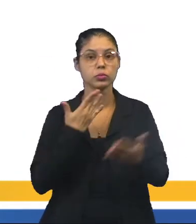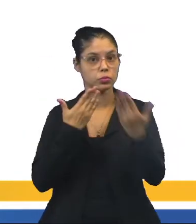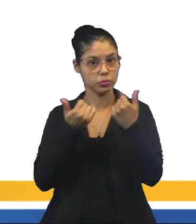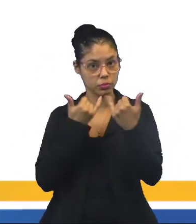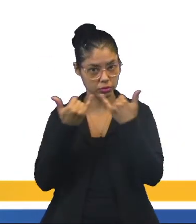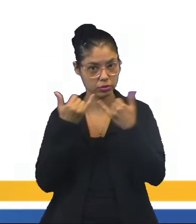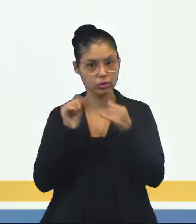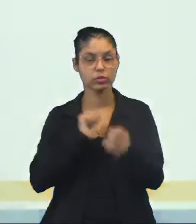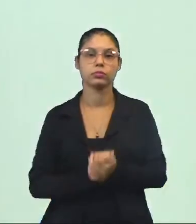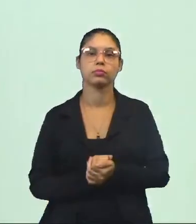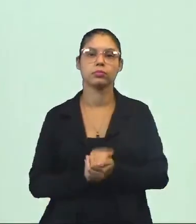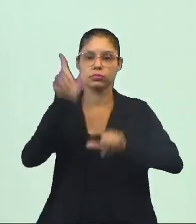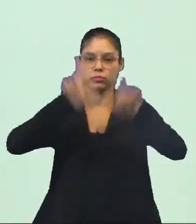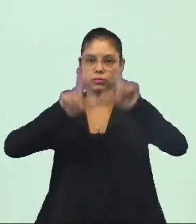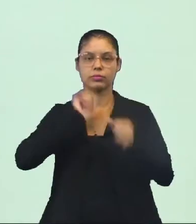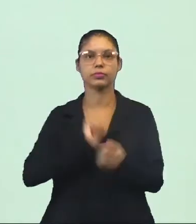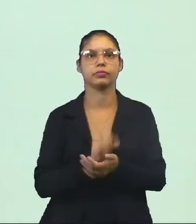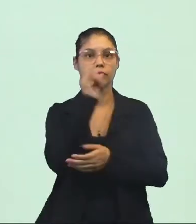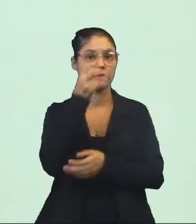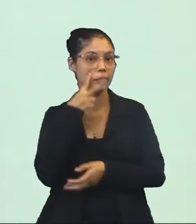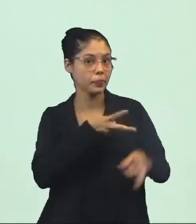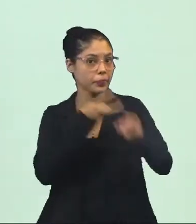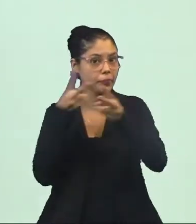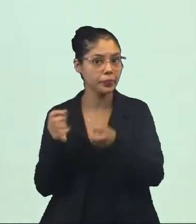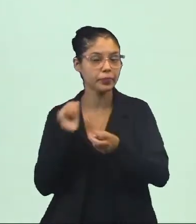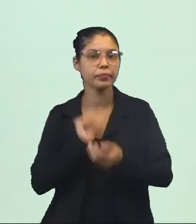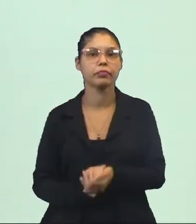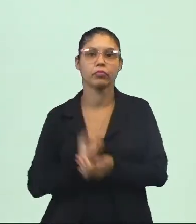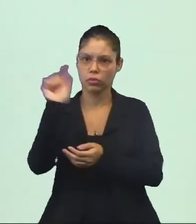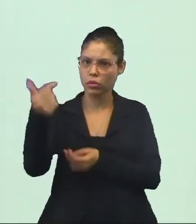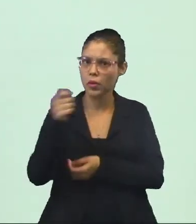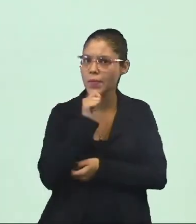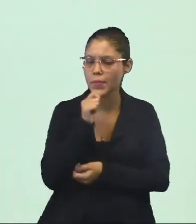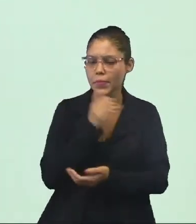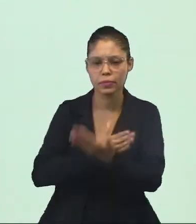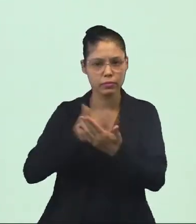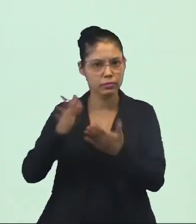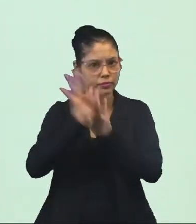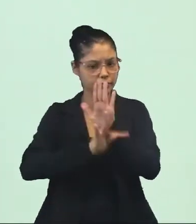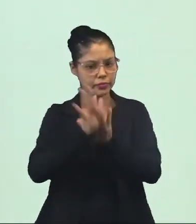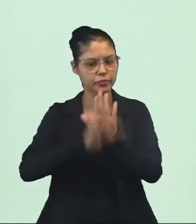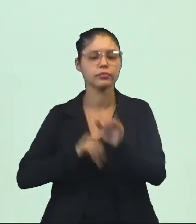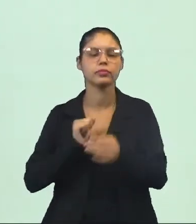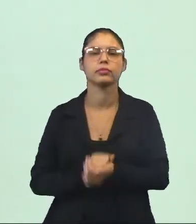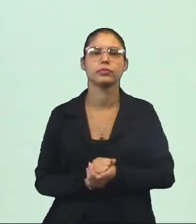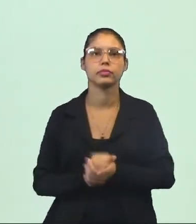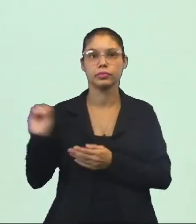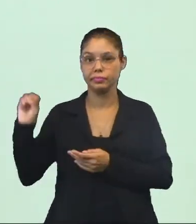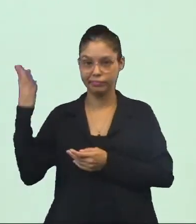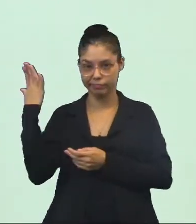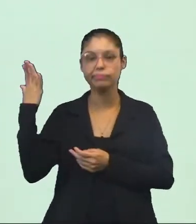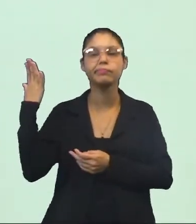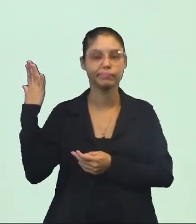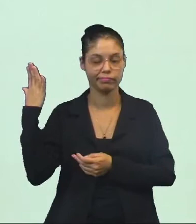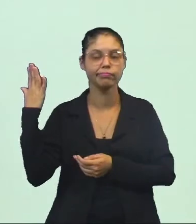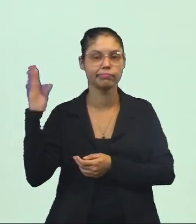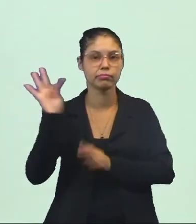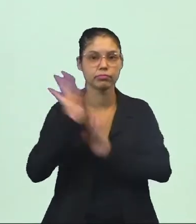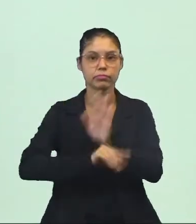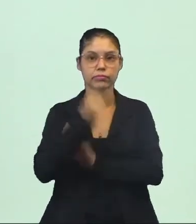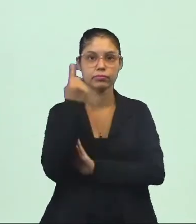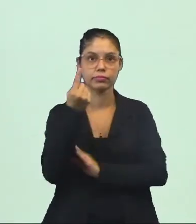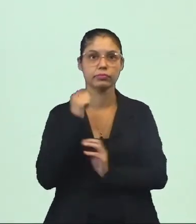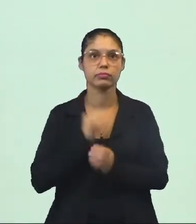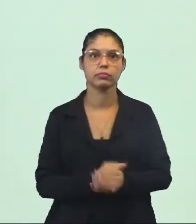de televisão. Se vocês observarem, logo no início do texto, no caso aí do texto 1, o